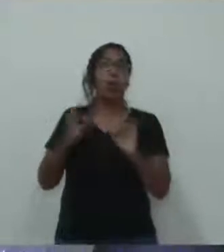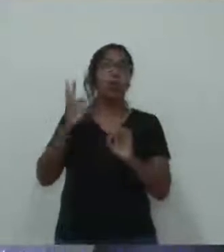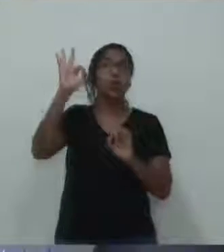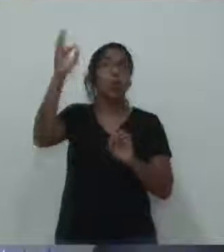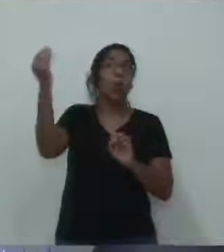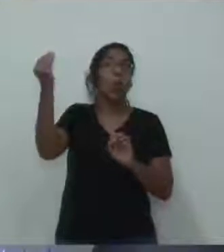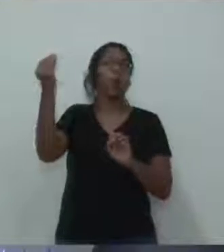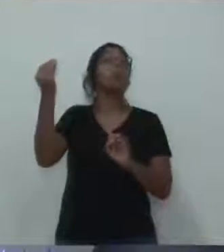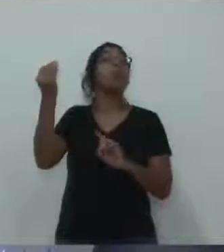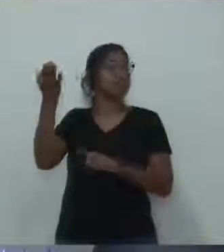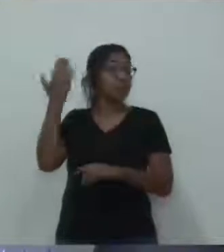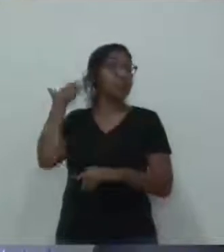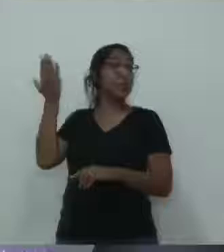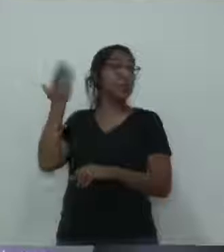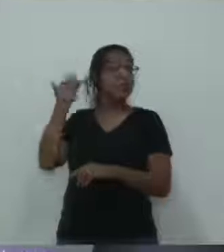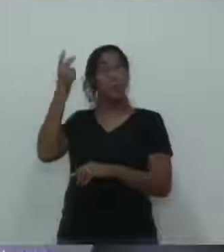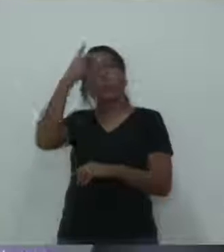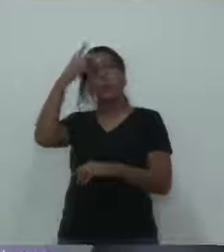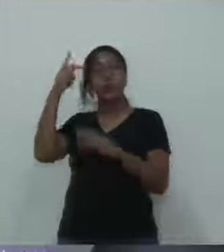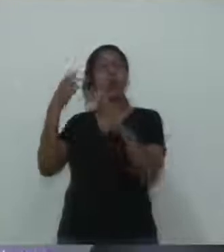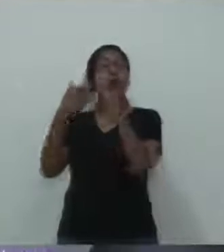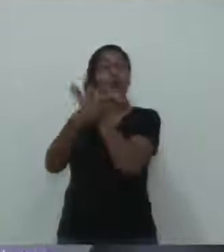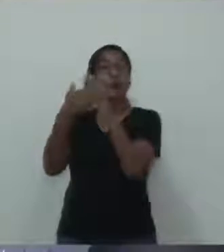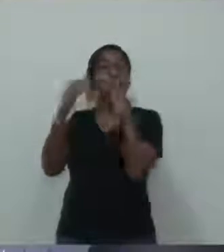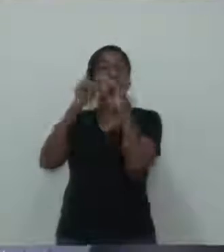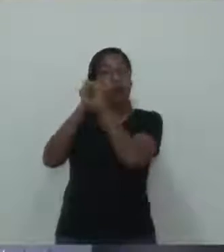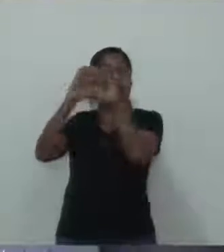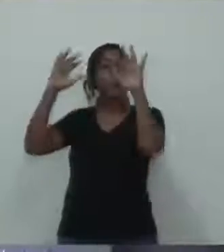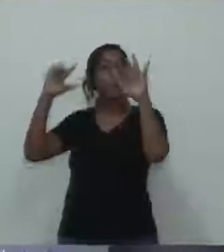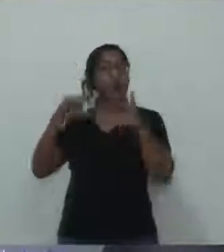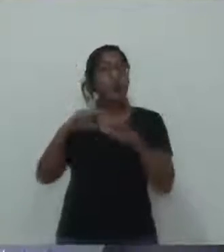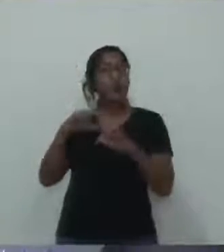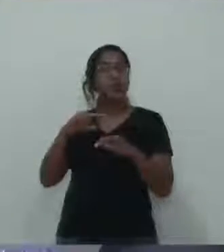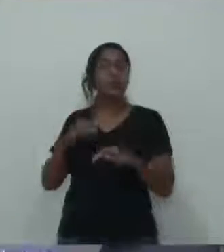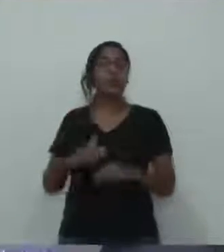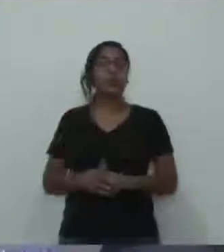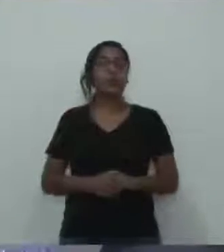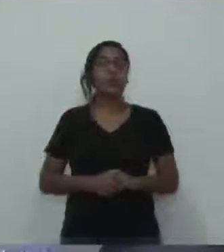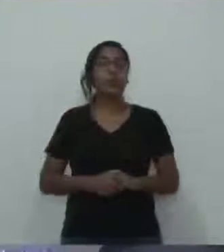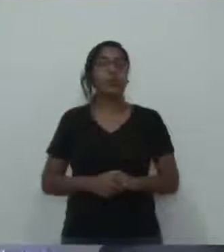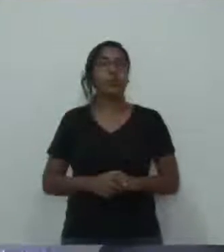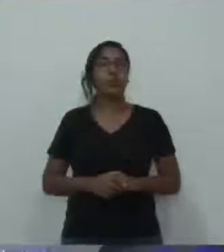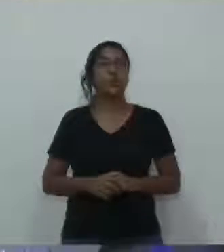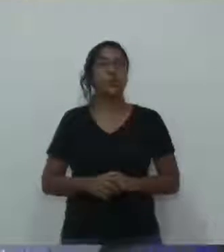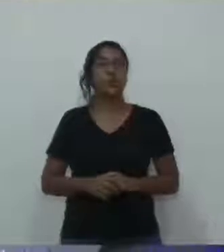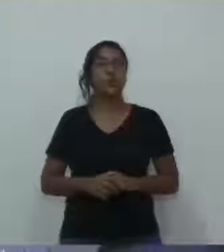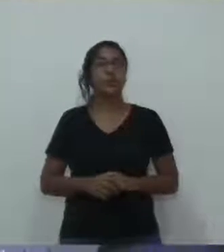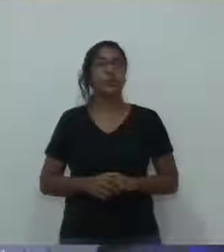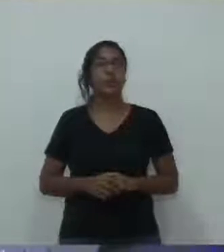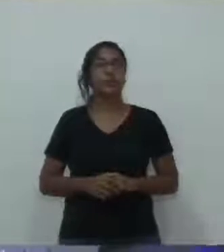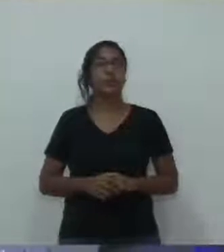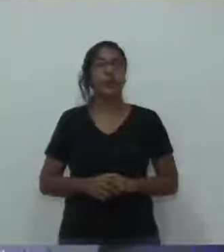sim 20, 30 anos. E por isso que eu digo que às vezes as coisas são